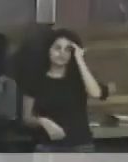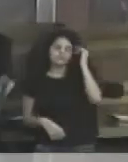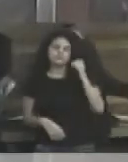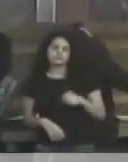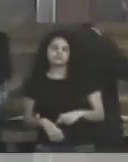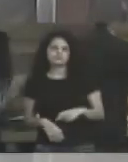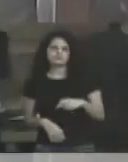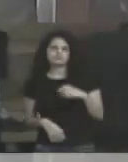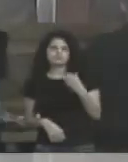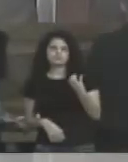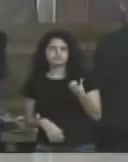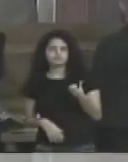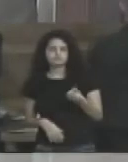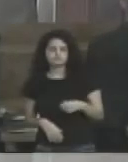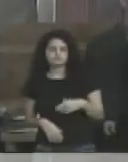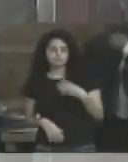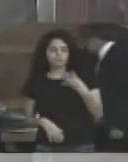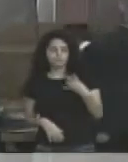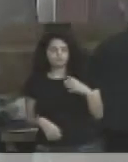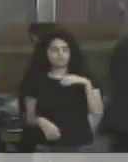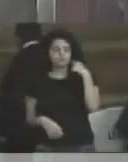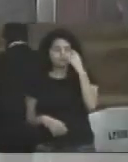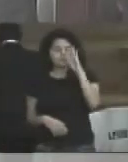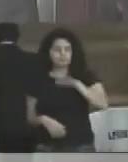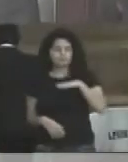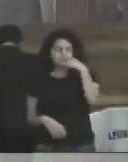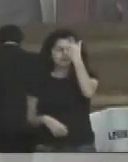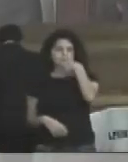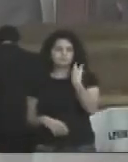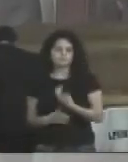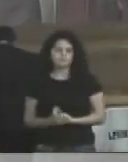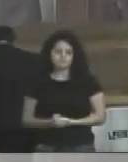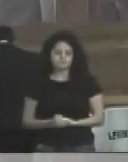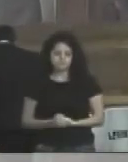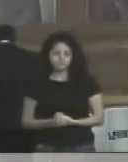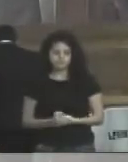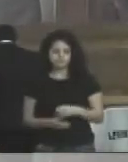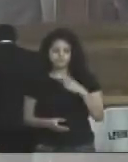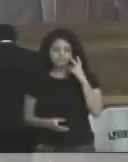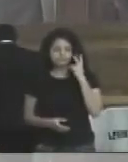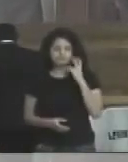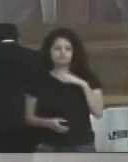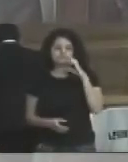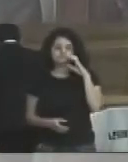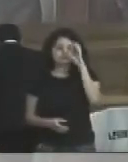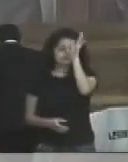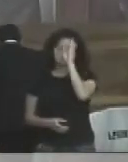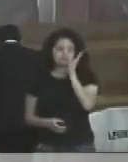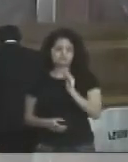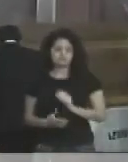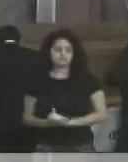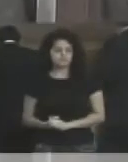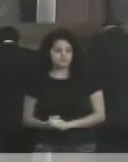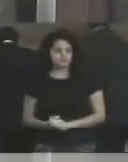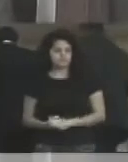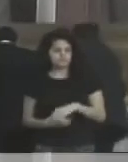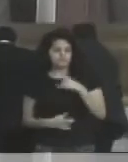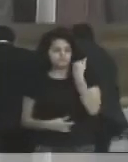encerra com a Caminhada das Poderosas, aí nossas vereadores são de frente aqui, vereadora Tite, vereadora Luciana e vereadora Jane